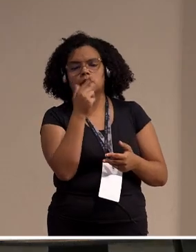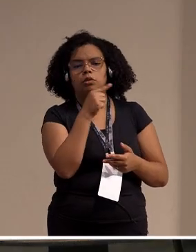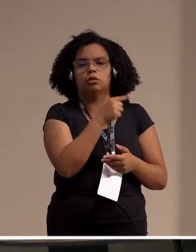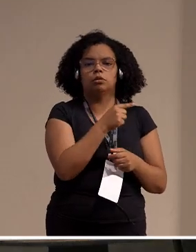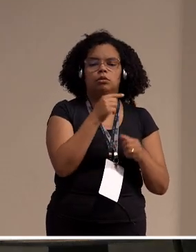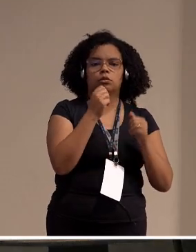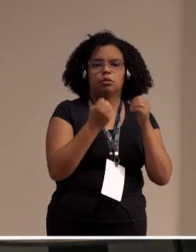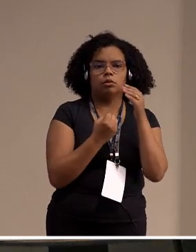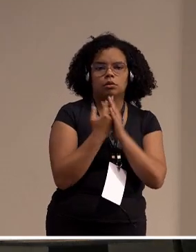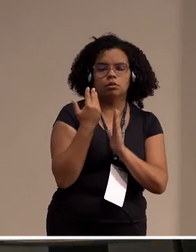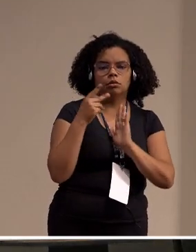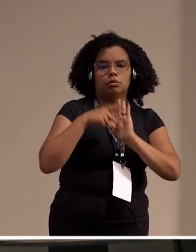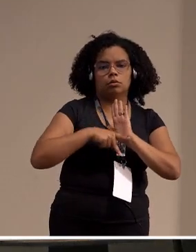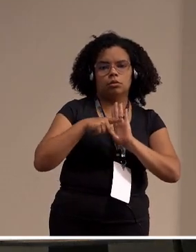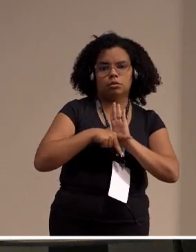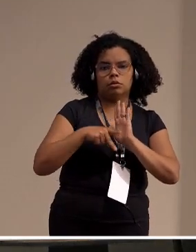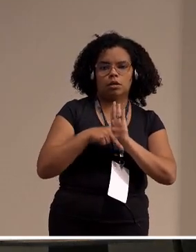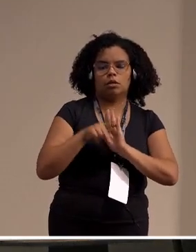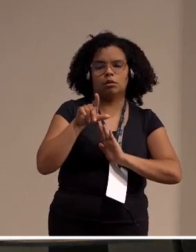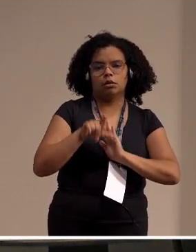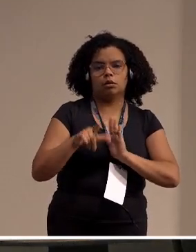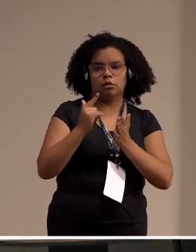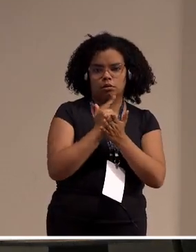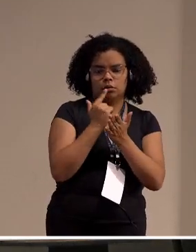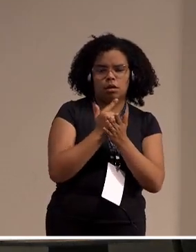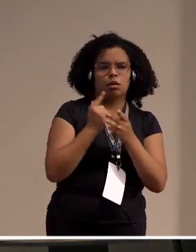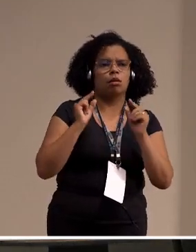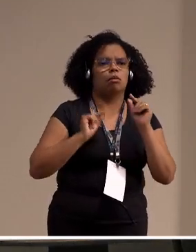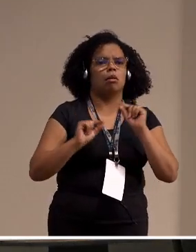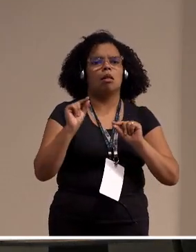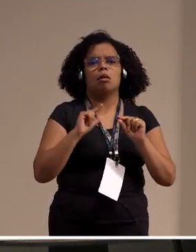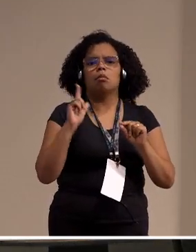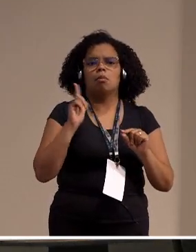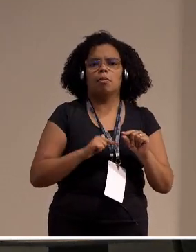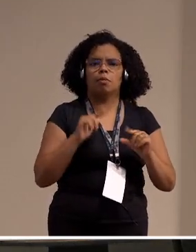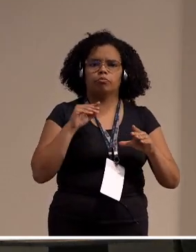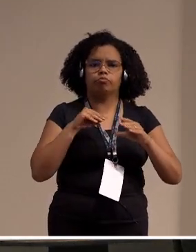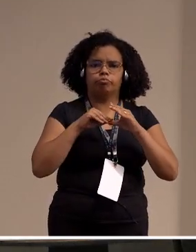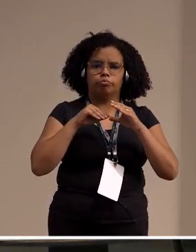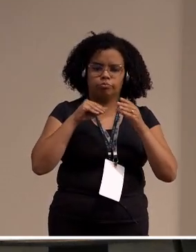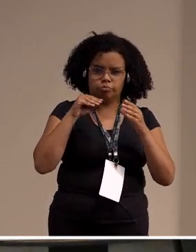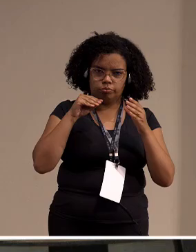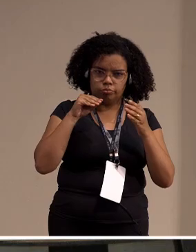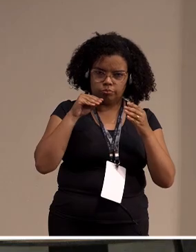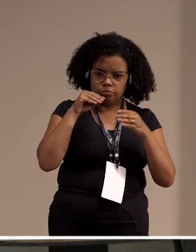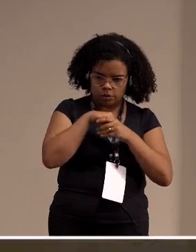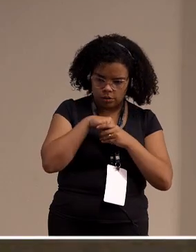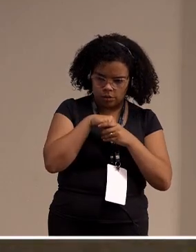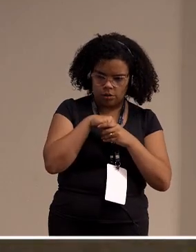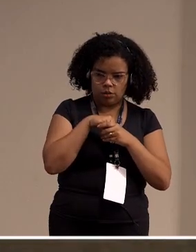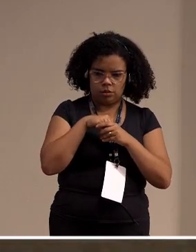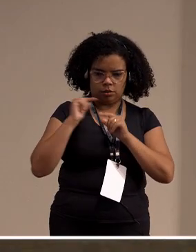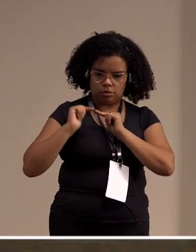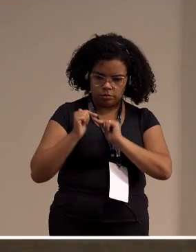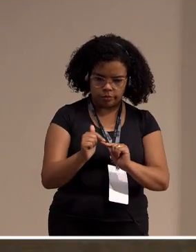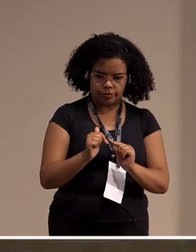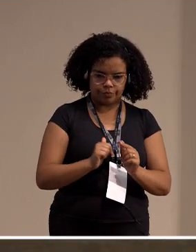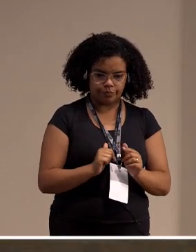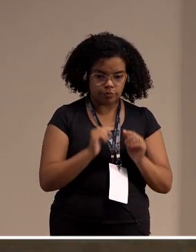obra, o seu projeto literário se insere, se é que ele se insere nessa tradição?